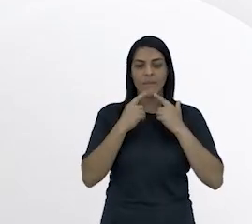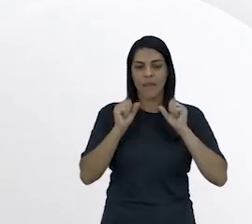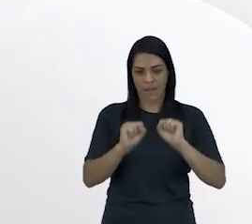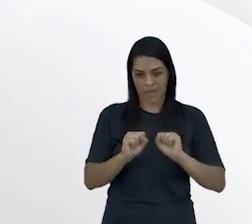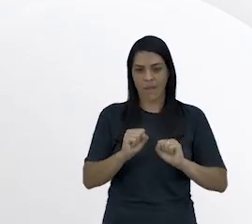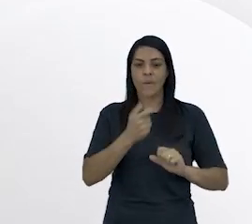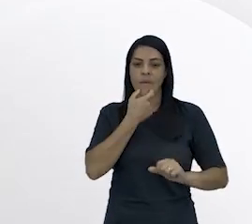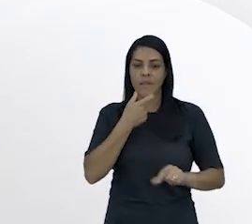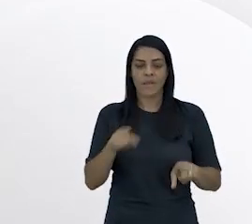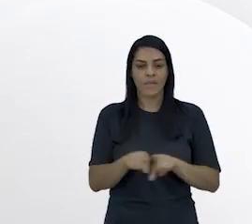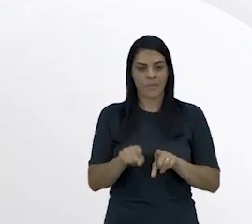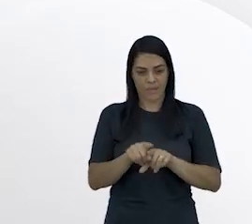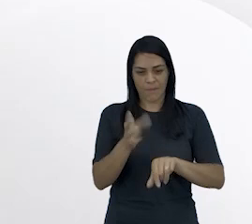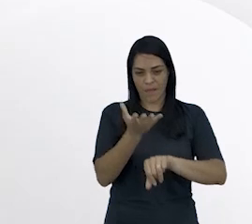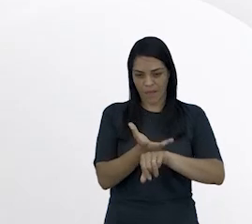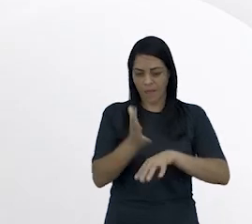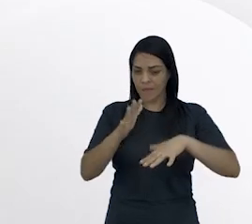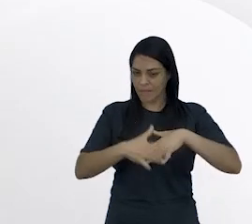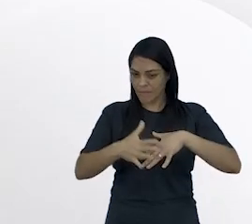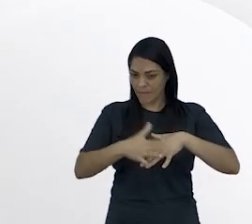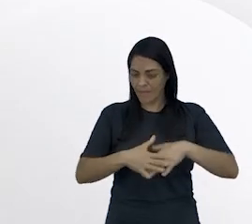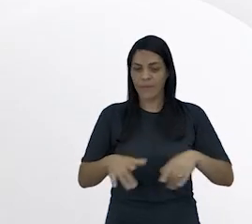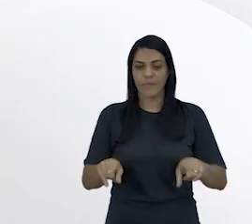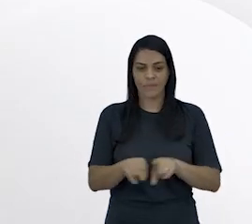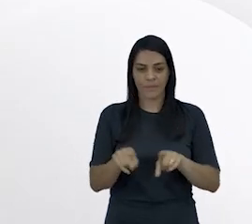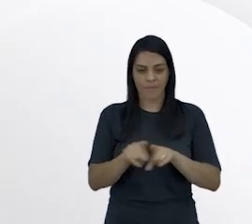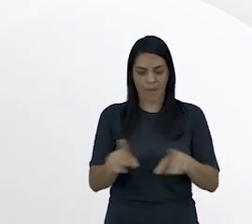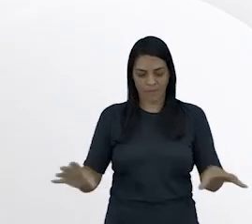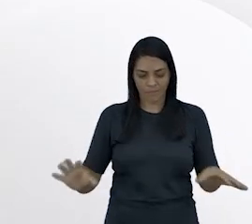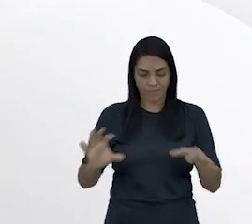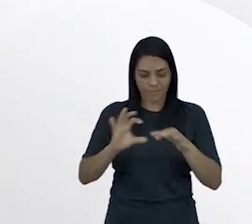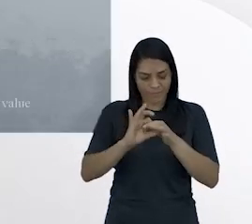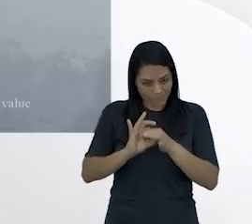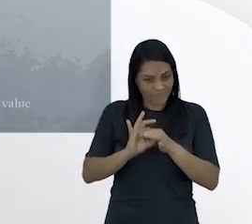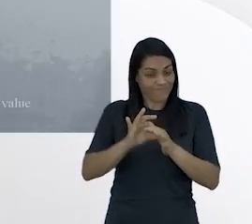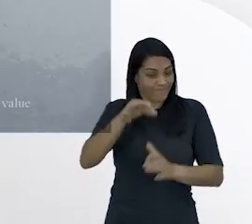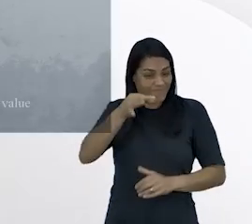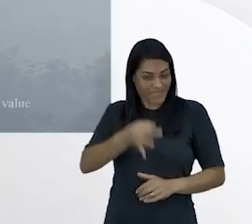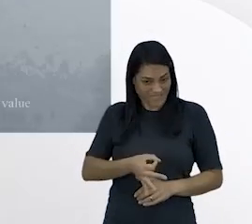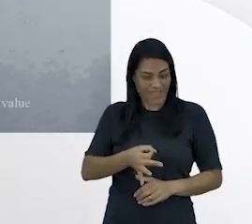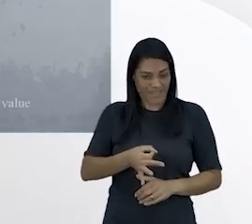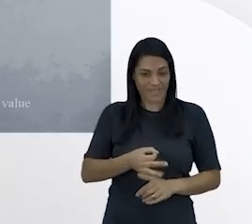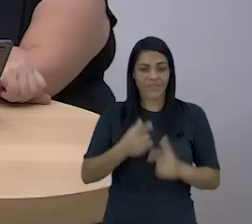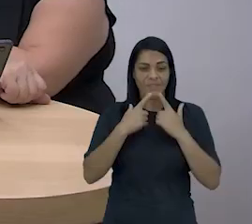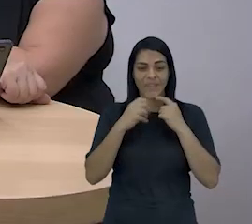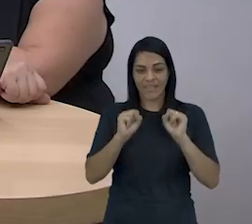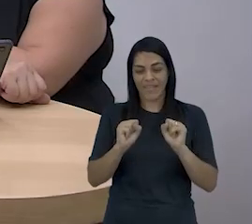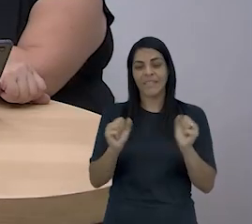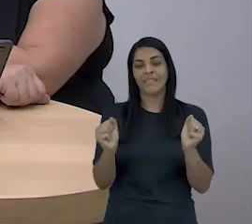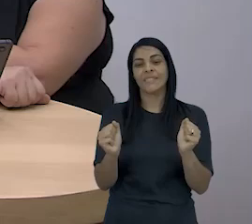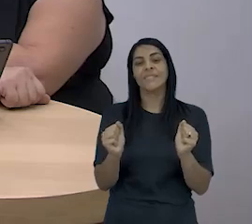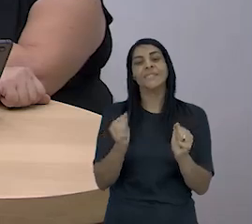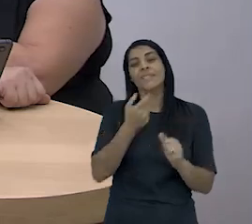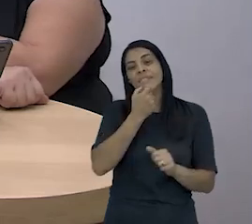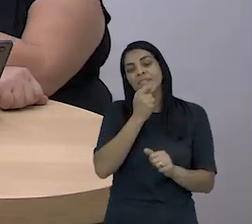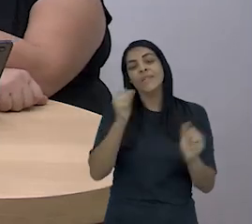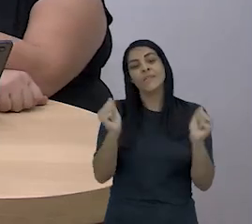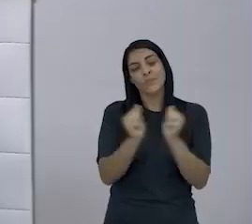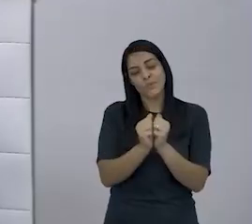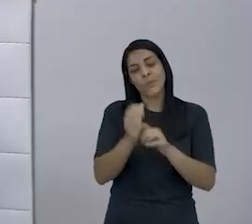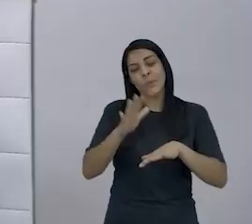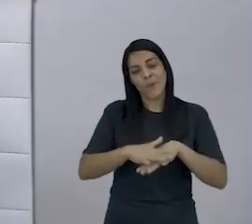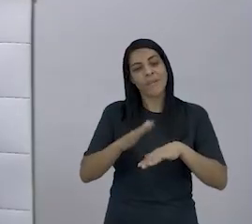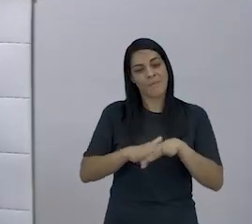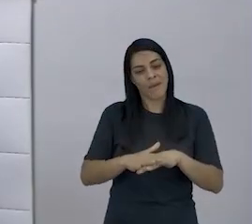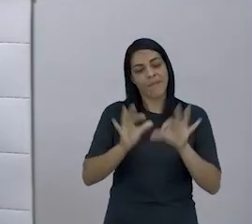também de matemática. E é um casamento que dá super certo, né, Evandra? Inglês com Muito. matemática. Sim, bom, eu